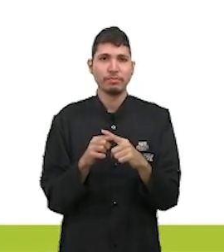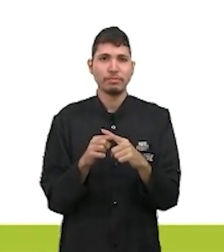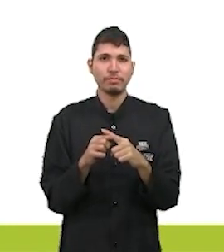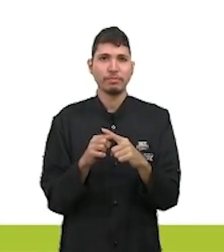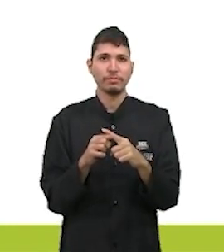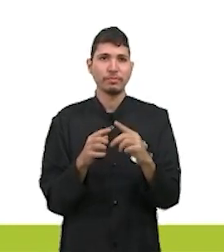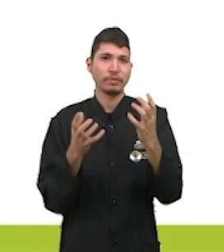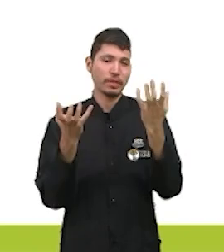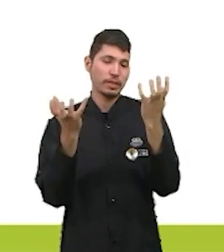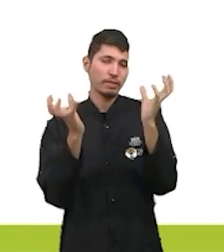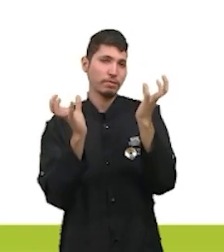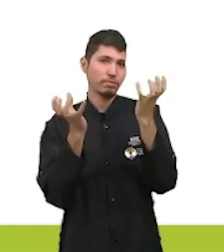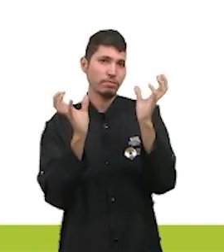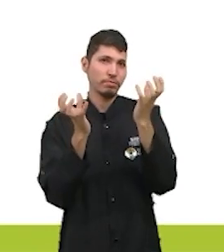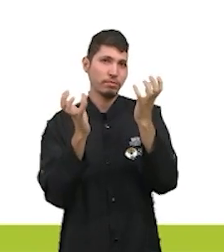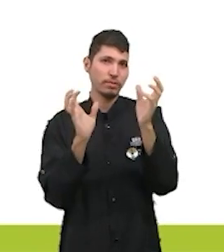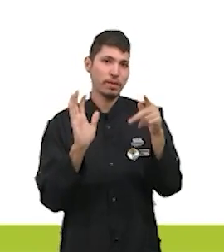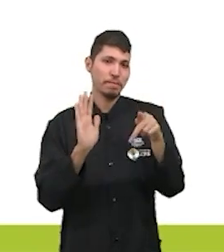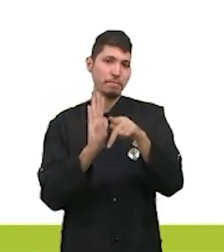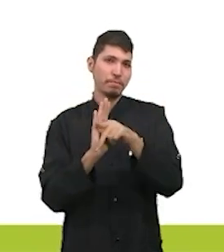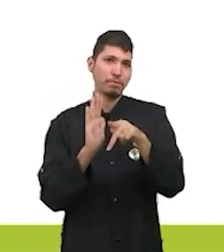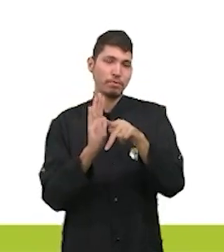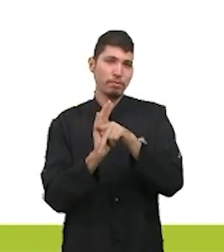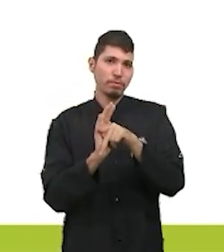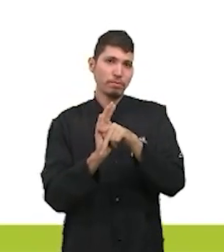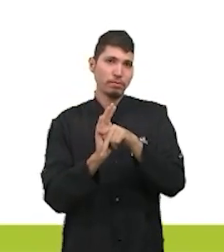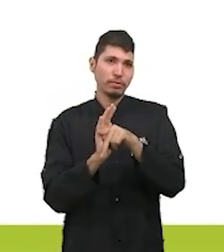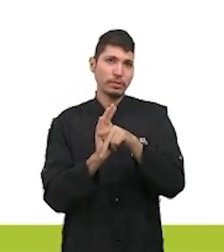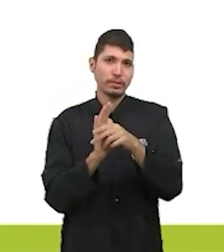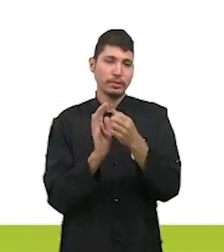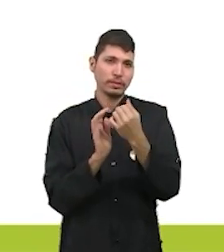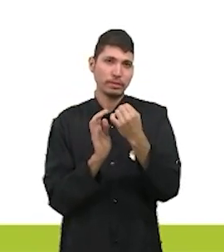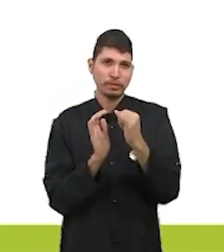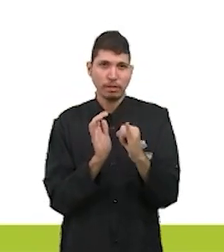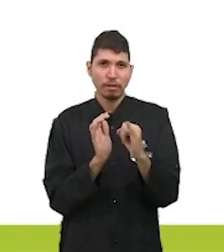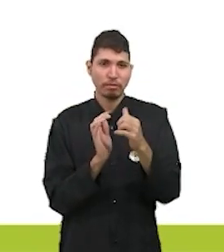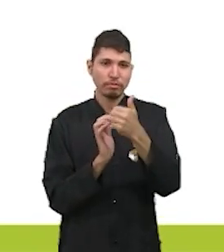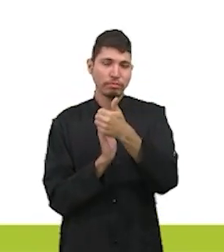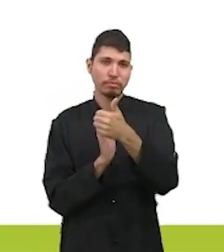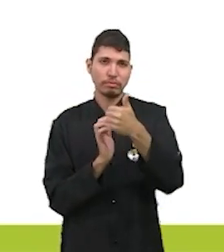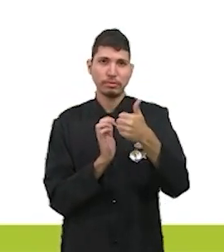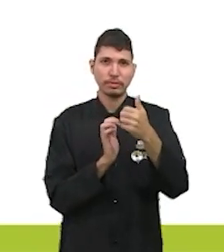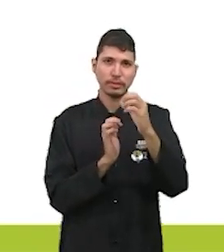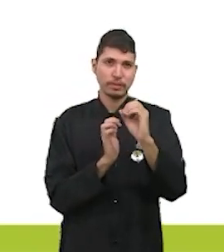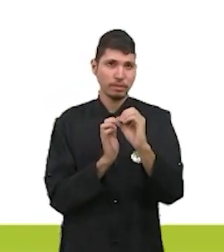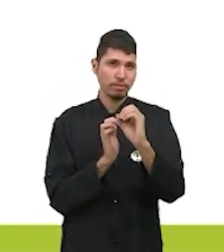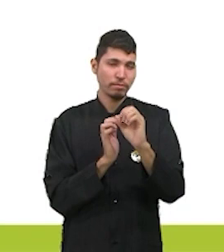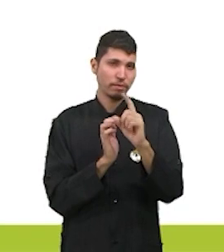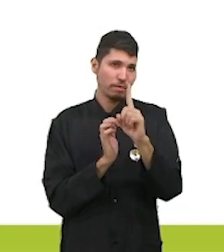da especificação da lâmpada, né? Se ela é de 110, ia acabar ali queimando.